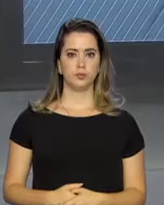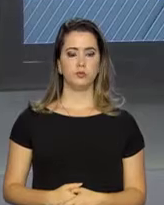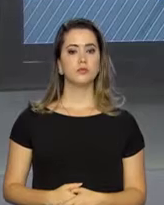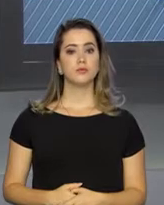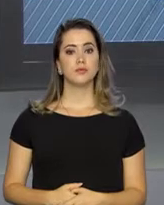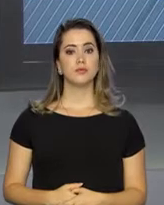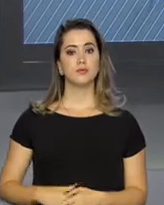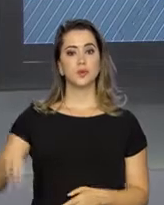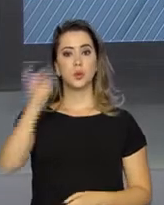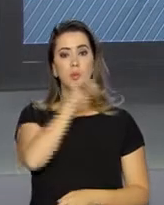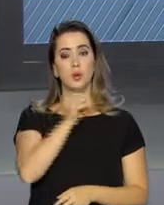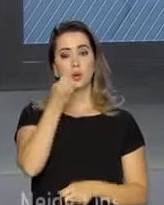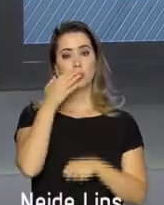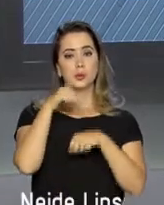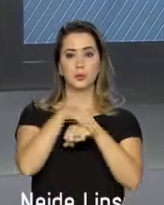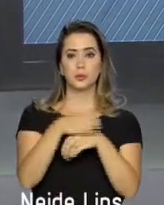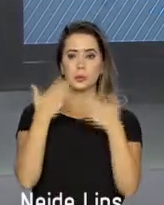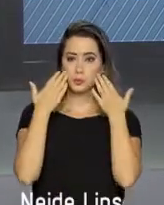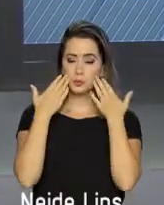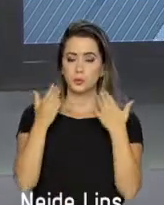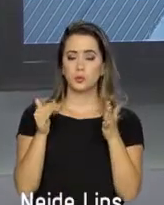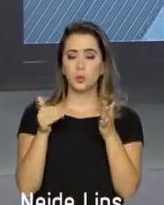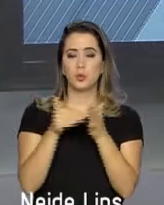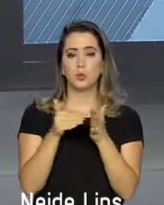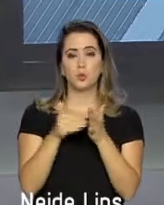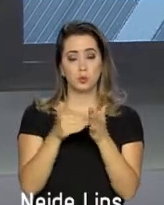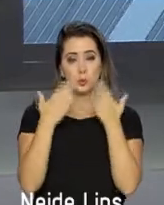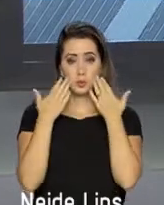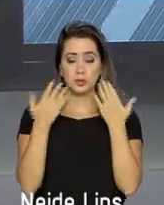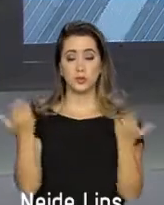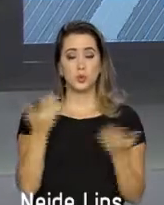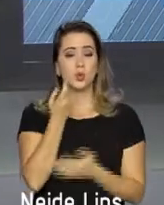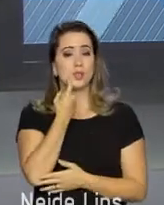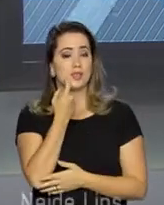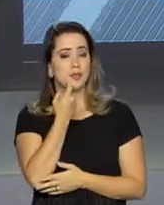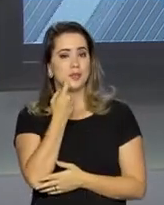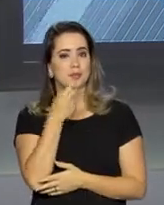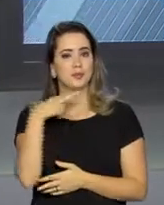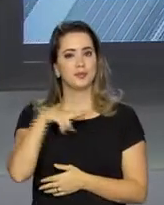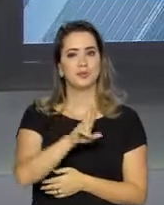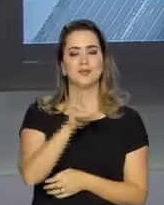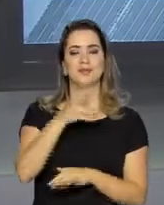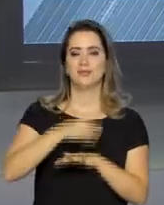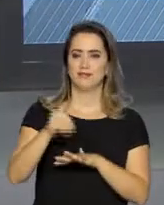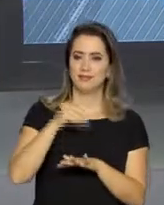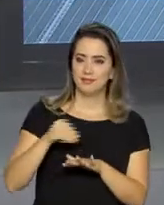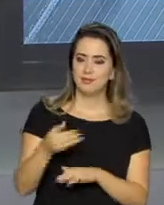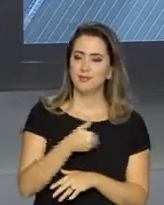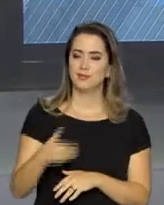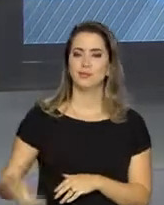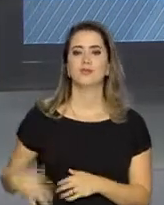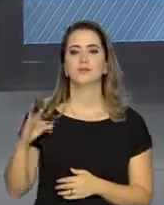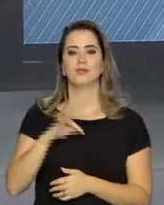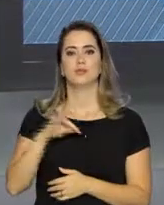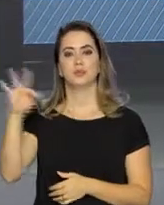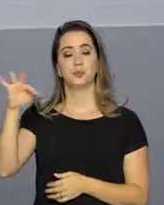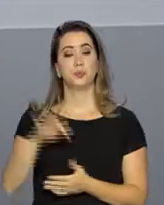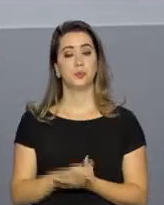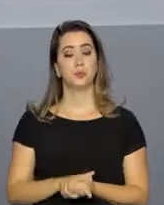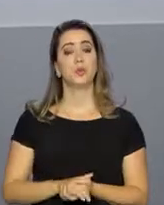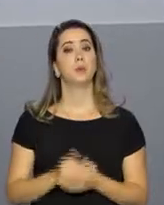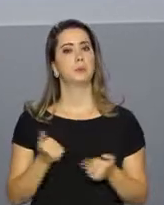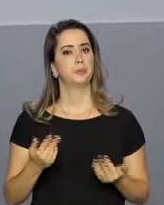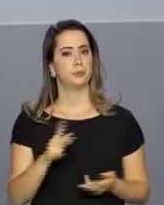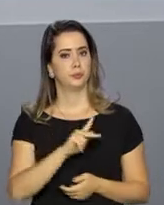olá boa noite começa agora a última edição desta sexta-feira do repórter nbr com as notícias do governo federal